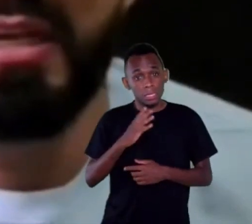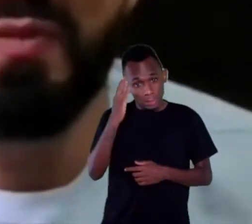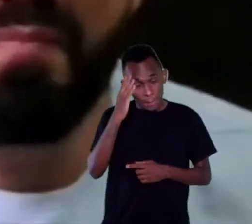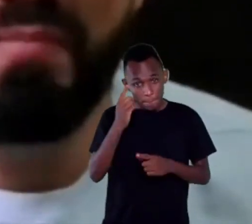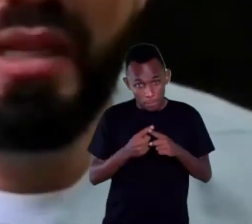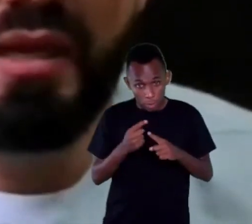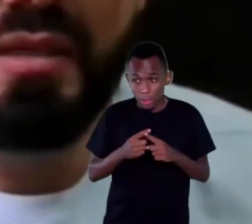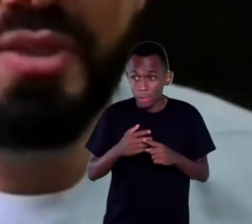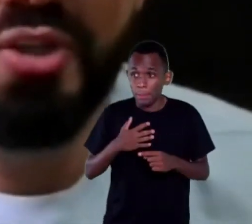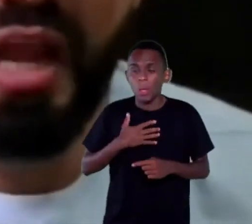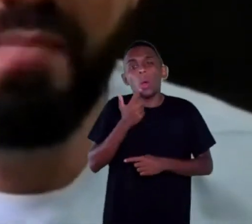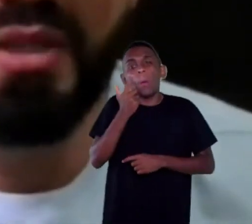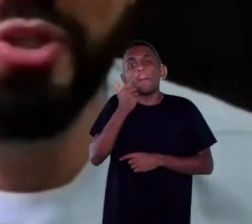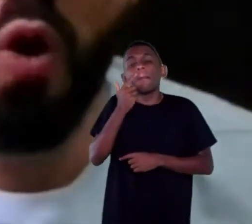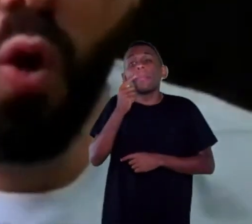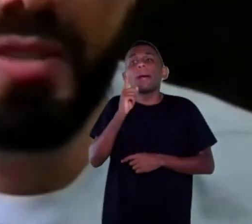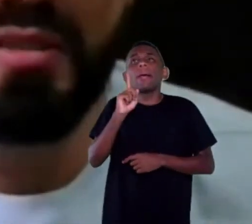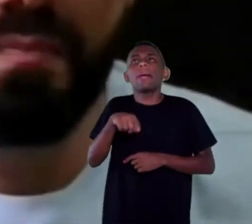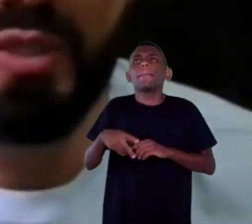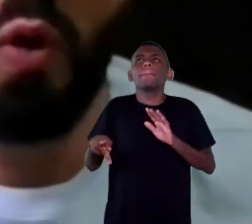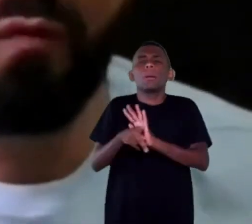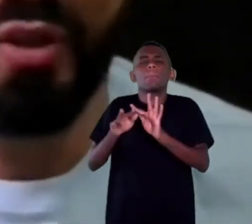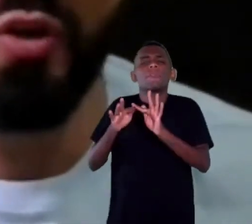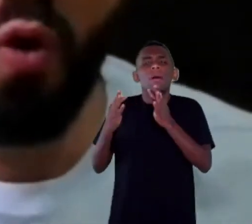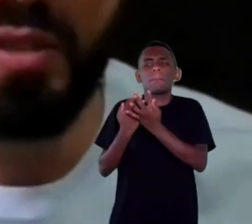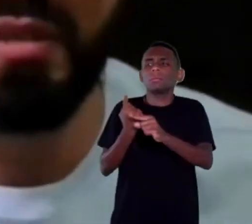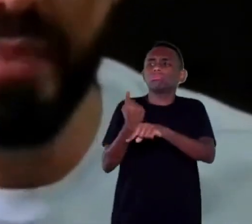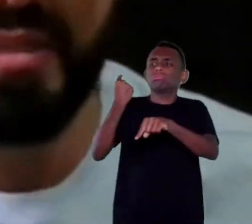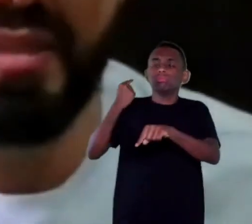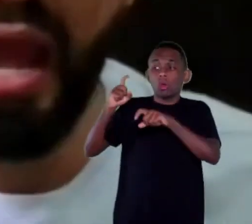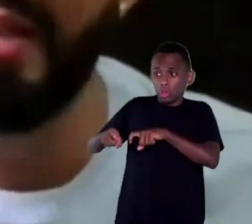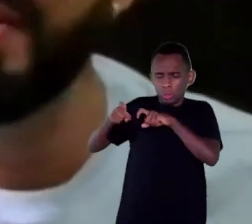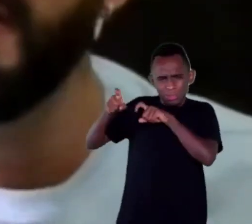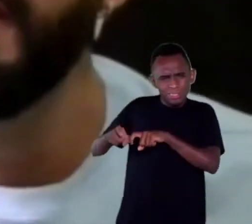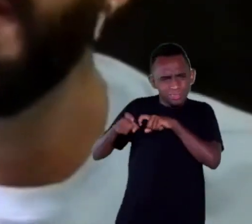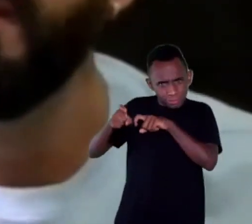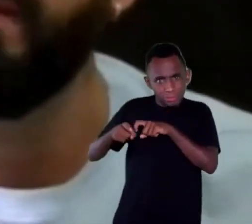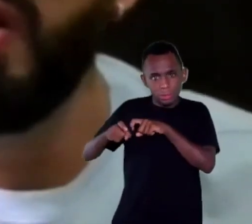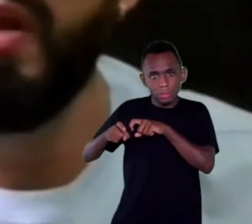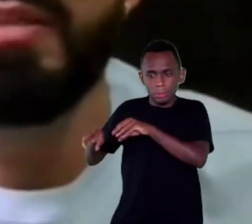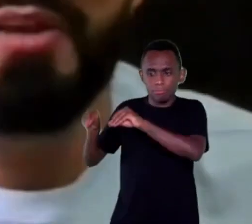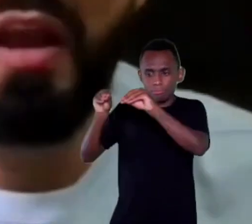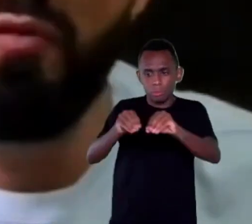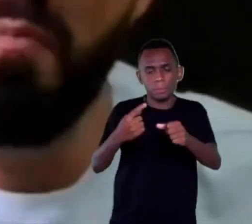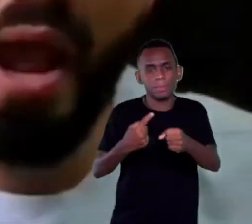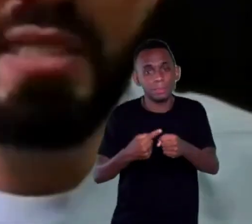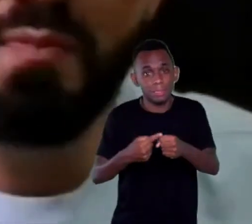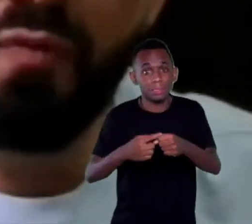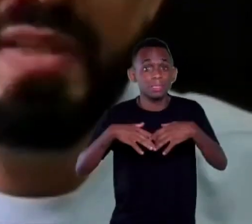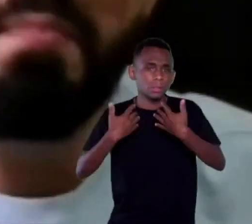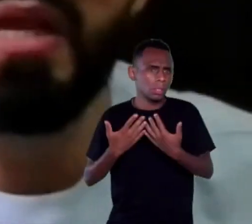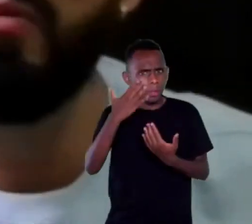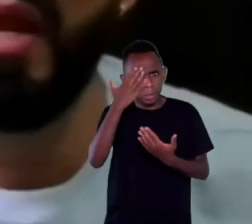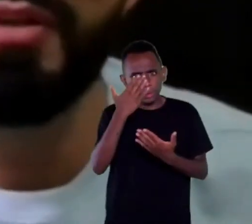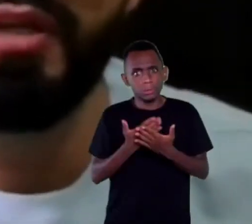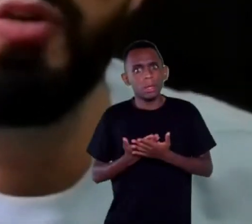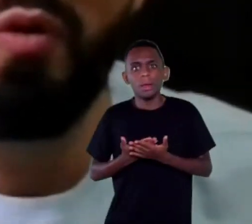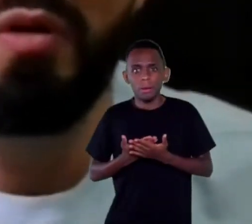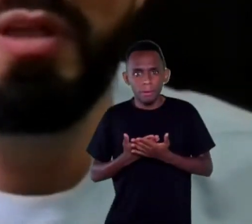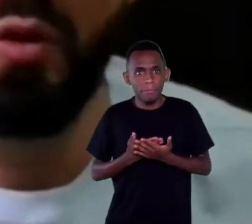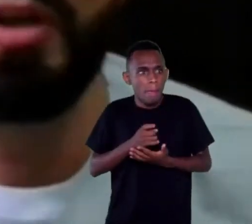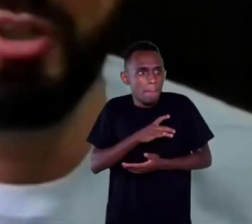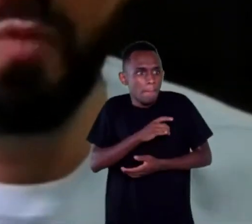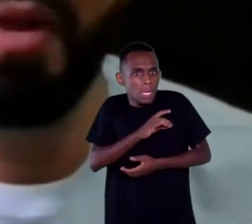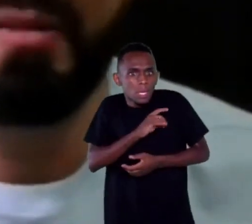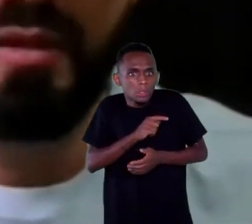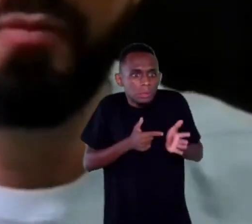é daquelas famílias de antigamente de roça, pessoal que veio de roça para a cidade. Então, eles achavam o máximo fazer medo na gente